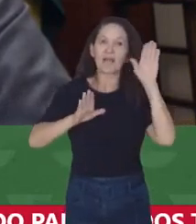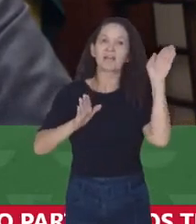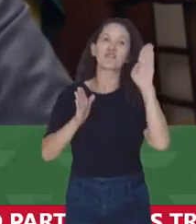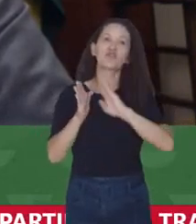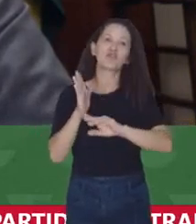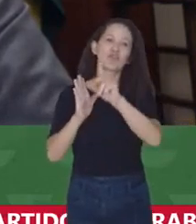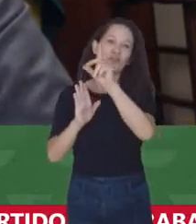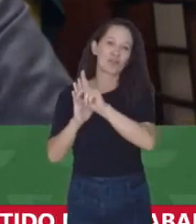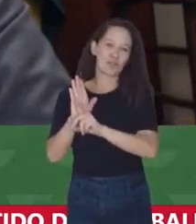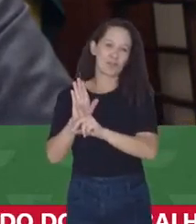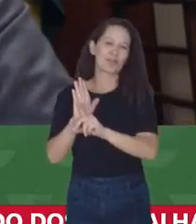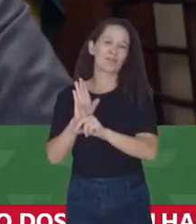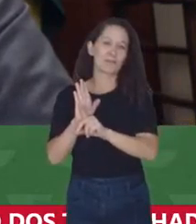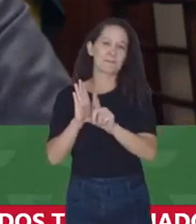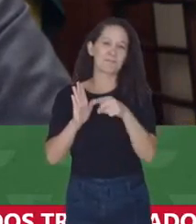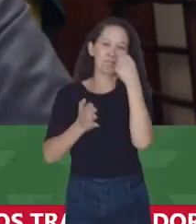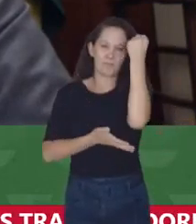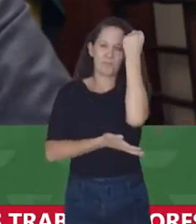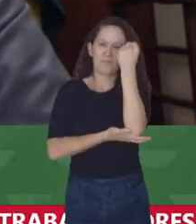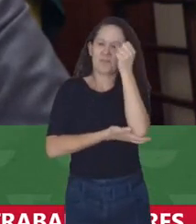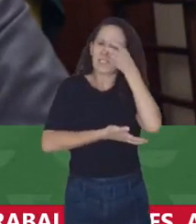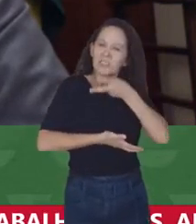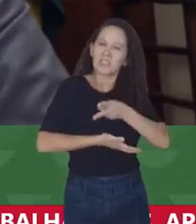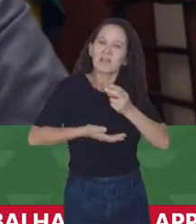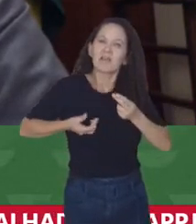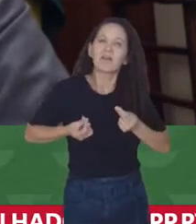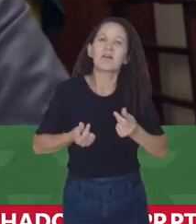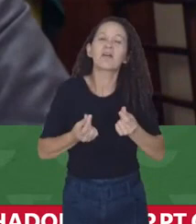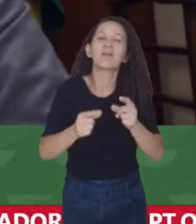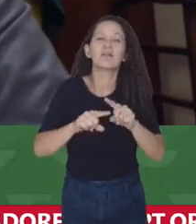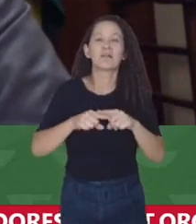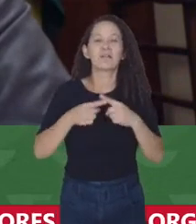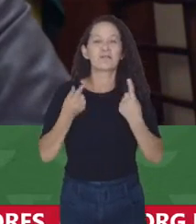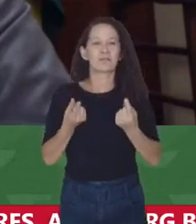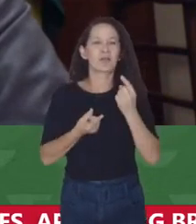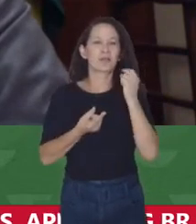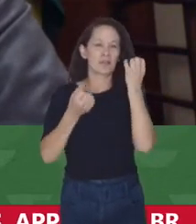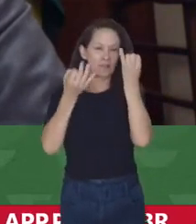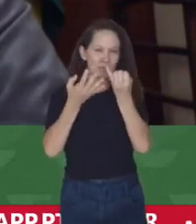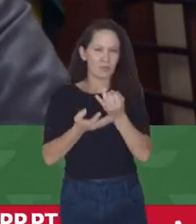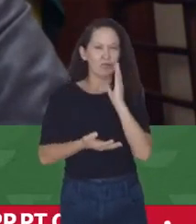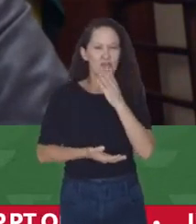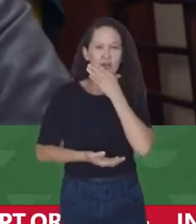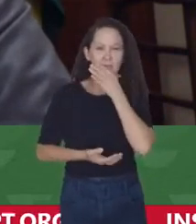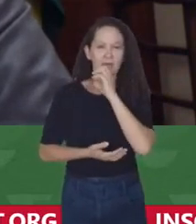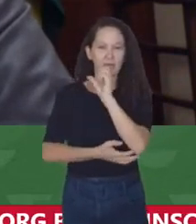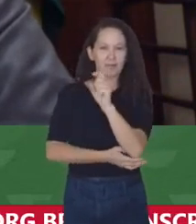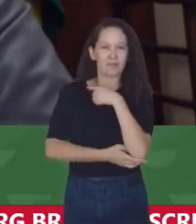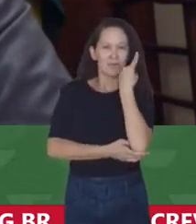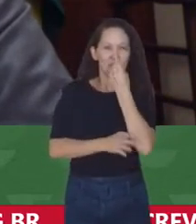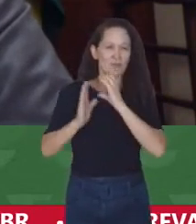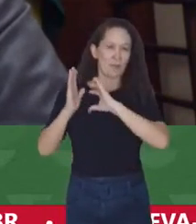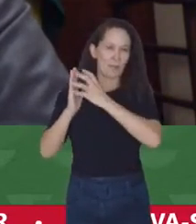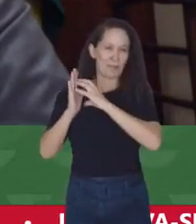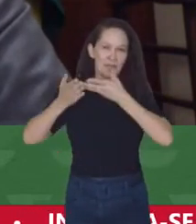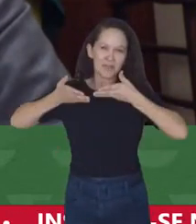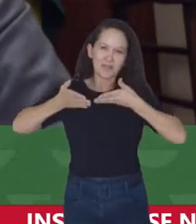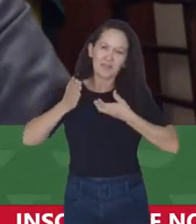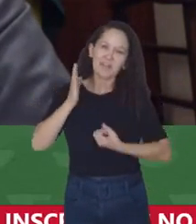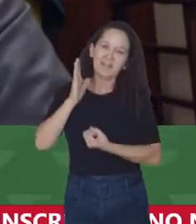retrocessos. Então a nossa resistência será permanente. Mas como falou muito bem Paulo Freire, nós somos um partido que